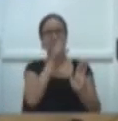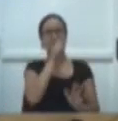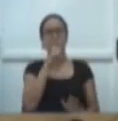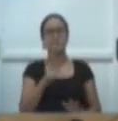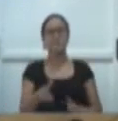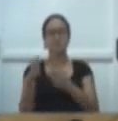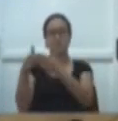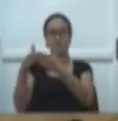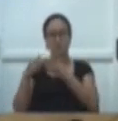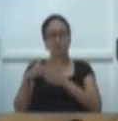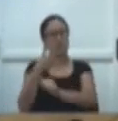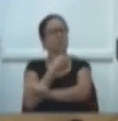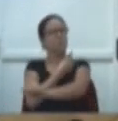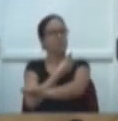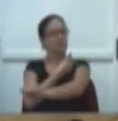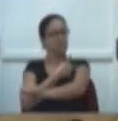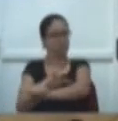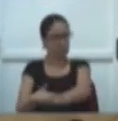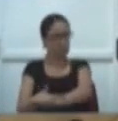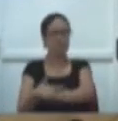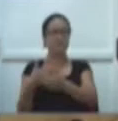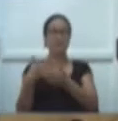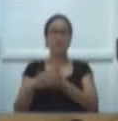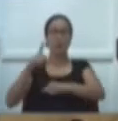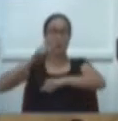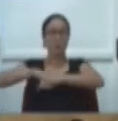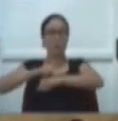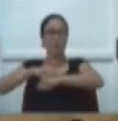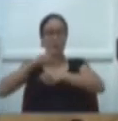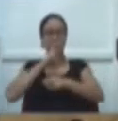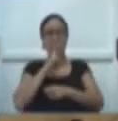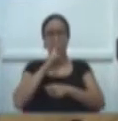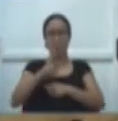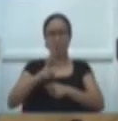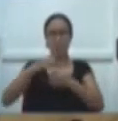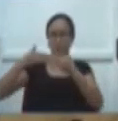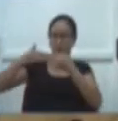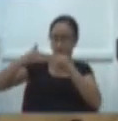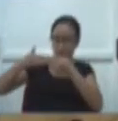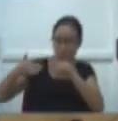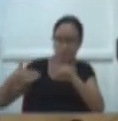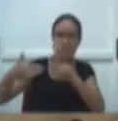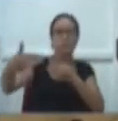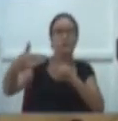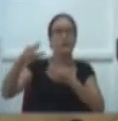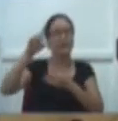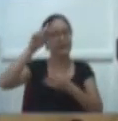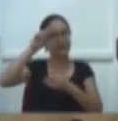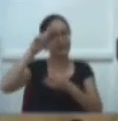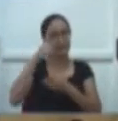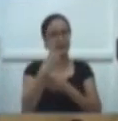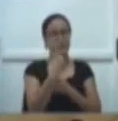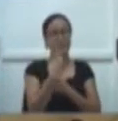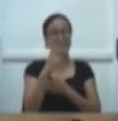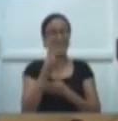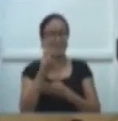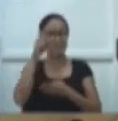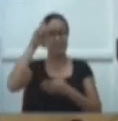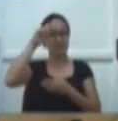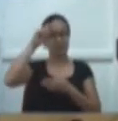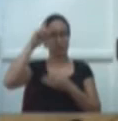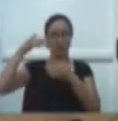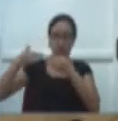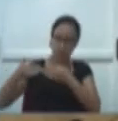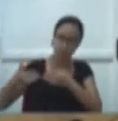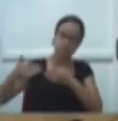requerer respeitosamente a prorrogação do prazo de 15 dias, além do prazo regimental, com o objetivo